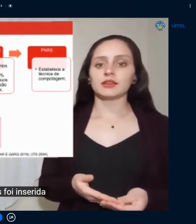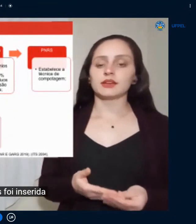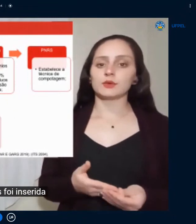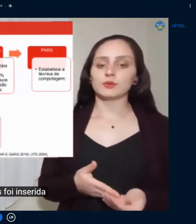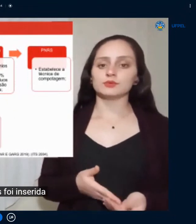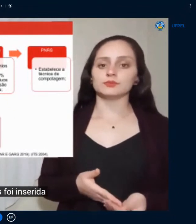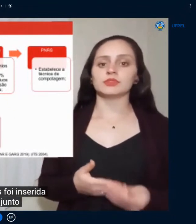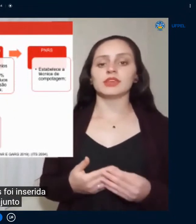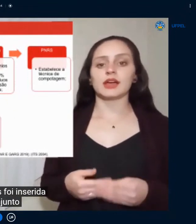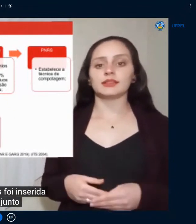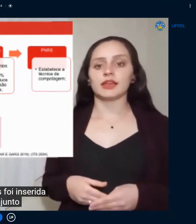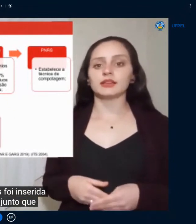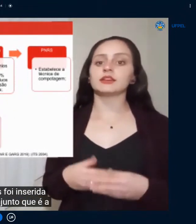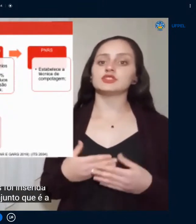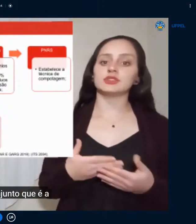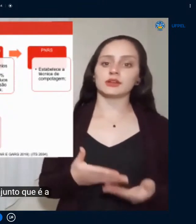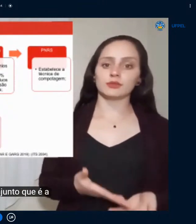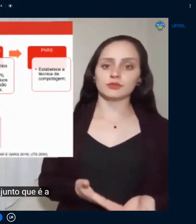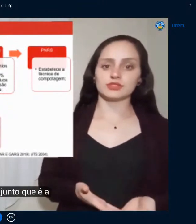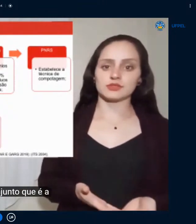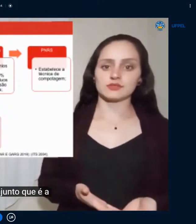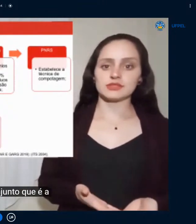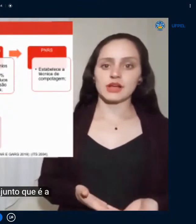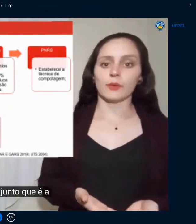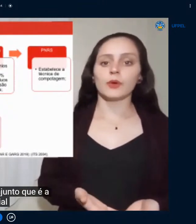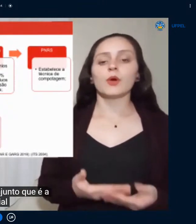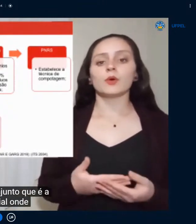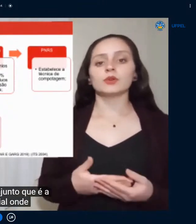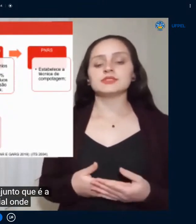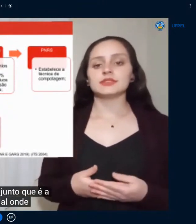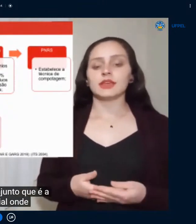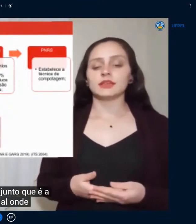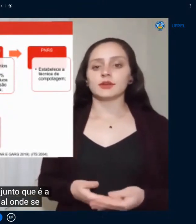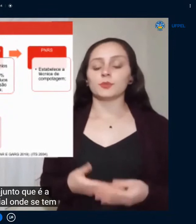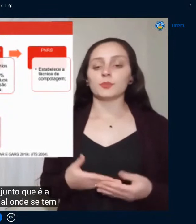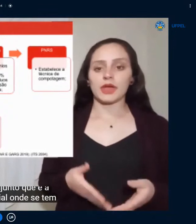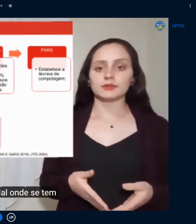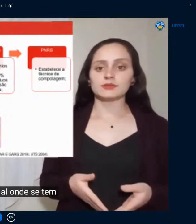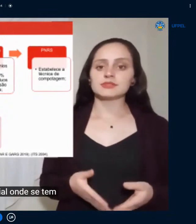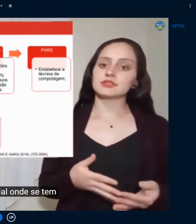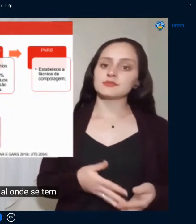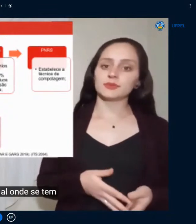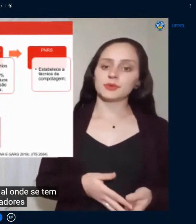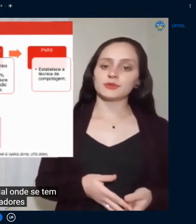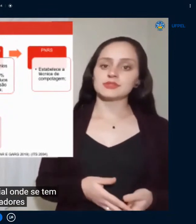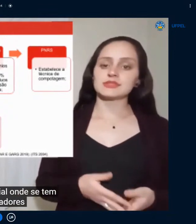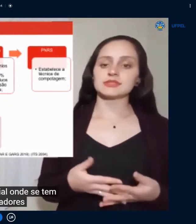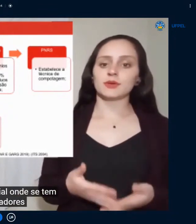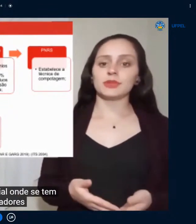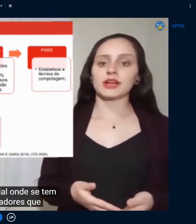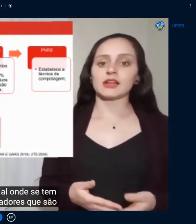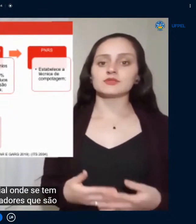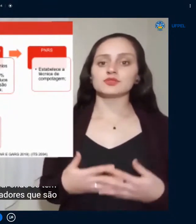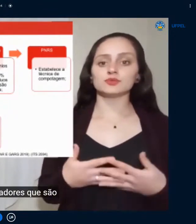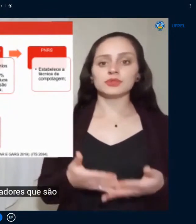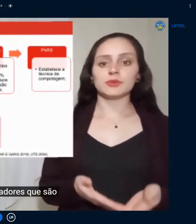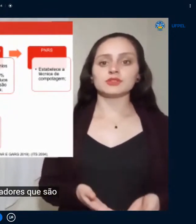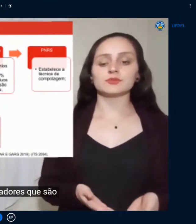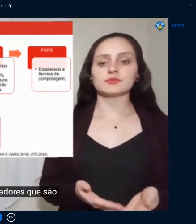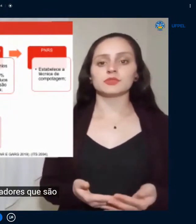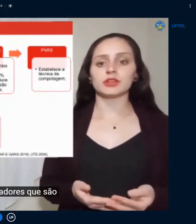outra técnica em conjunto, que é a técnica de tecnologia social, onde se tem, então, métodos transformadores que são